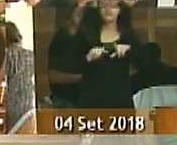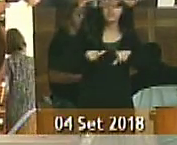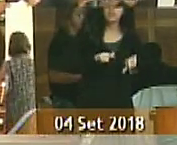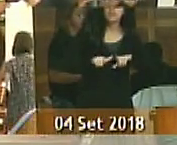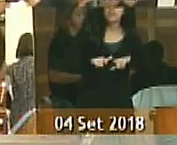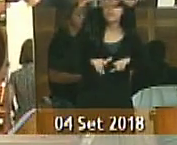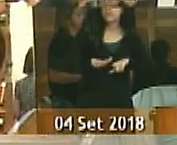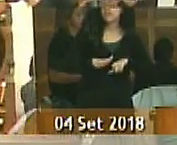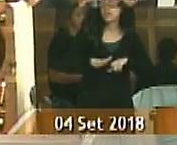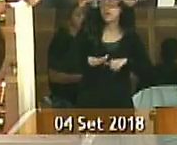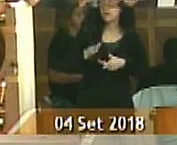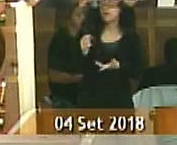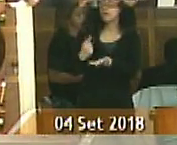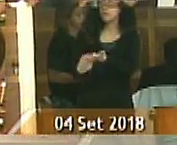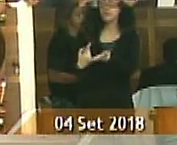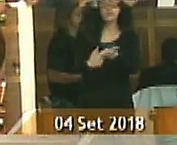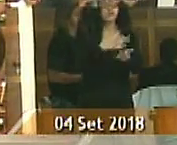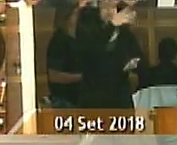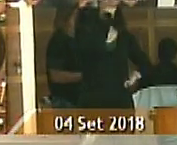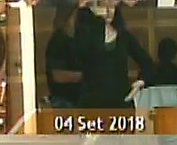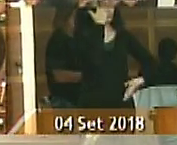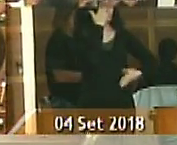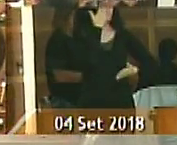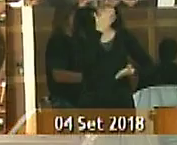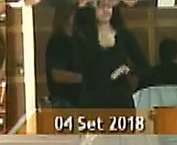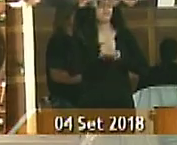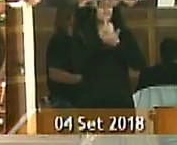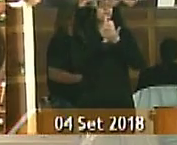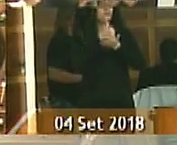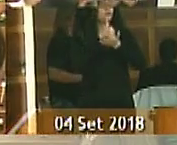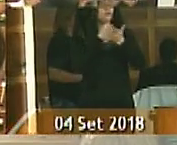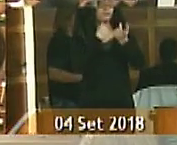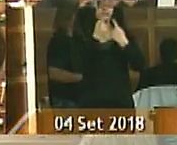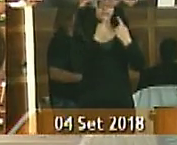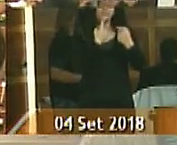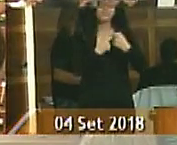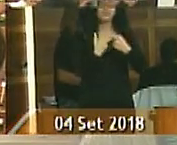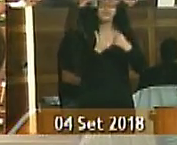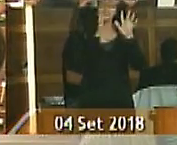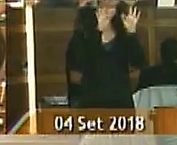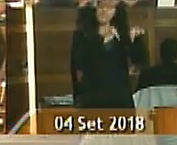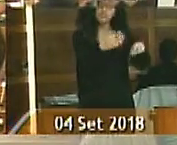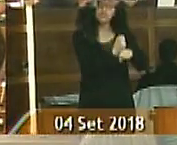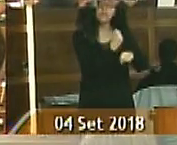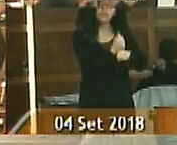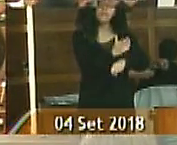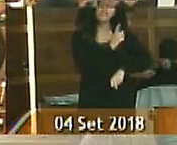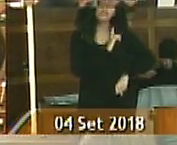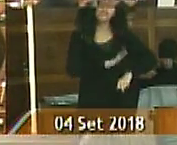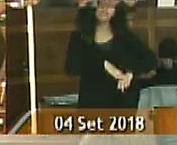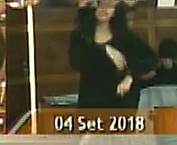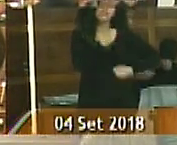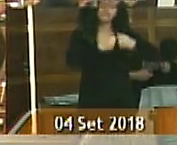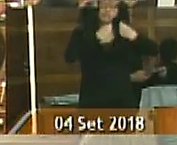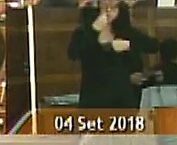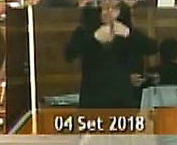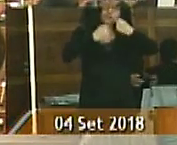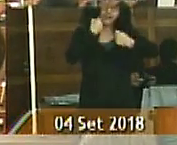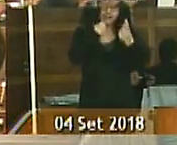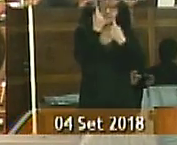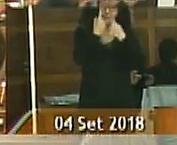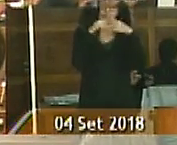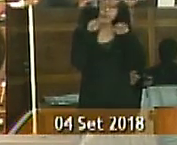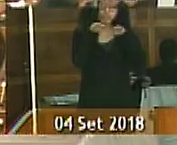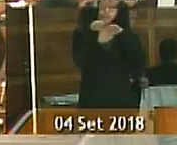pessoas para dar apoio ao trânsito municipal, porque em época de final de ano, verão, o fluxo de veículos aumenta muito dentro da nossa